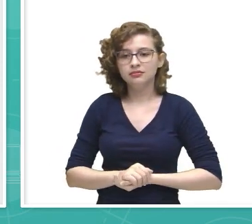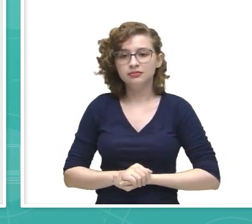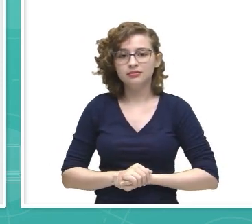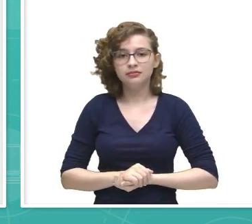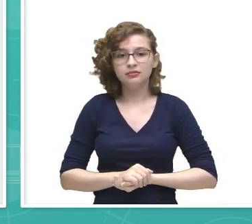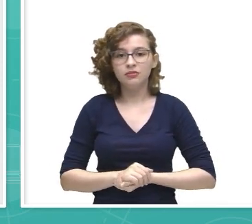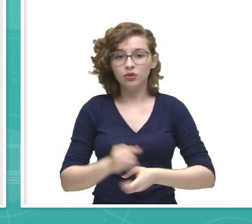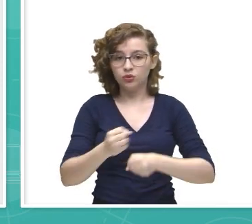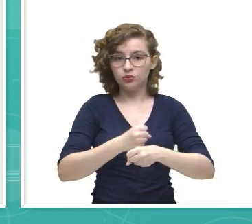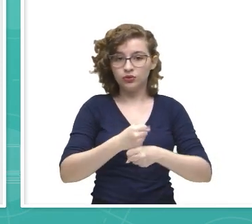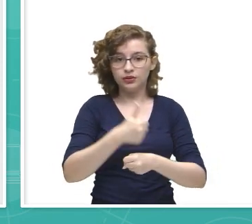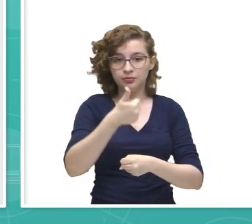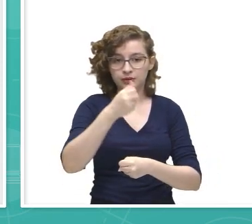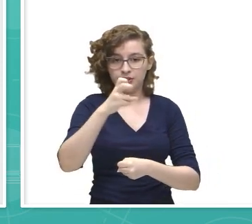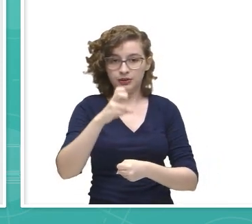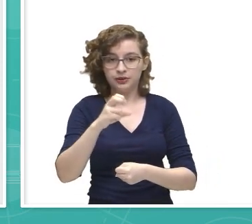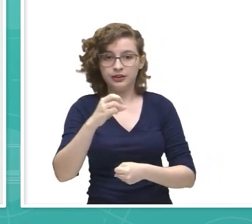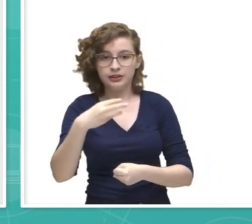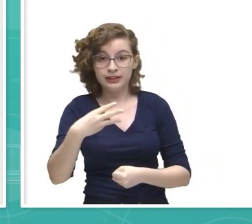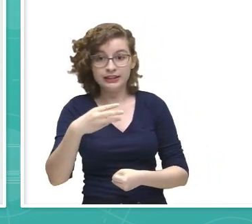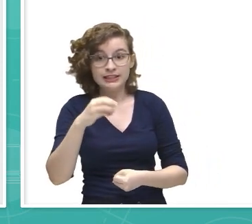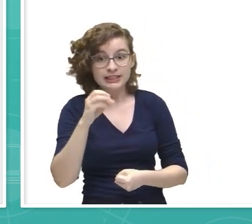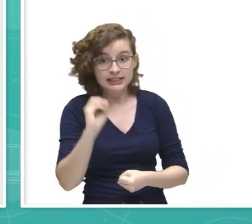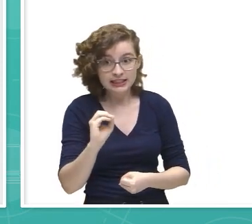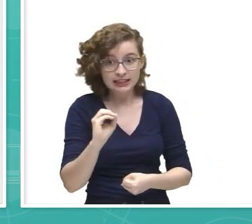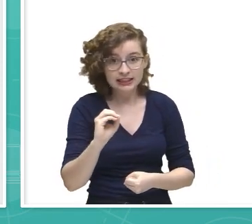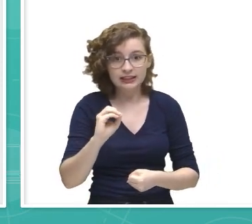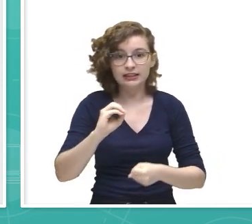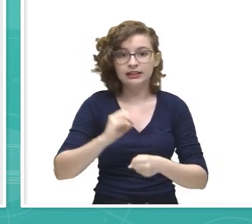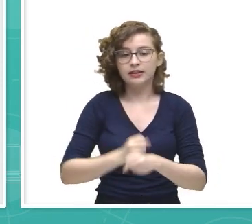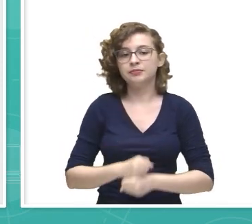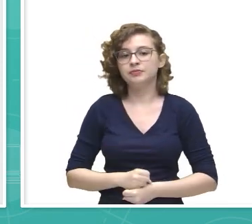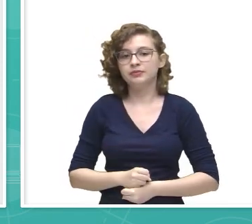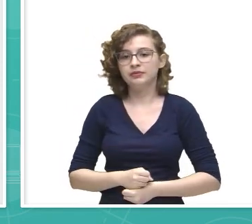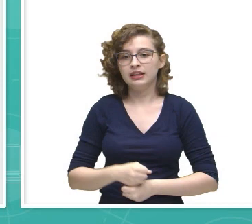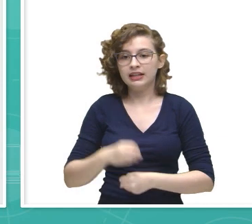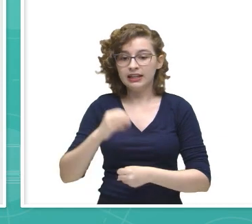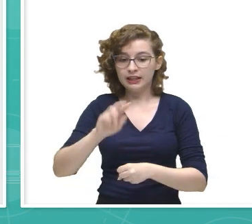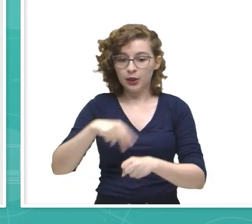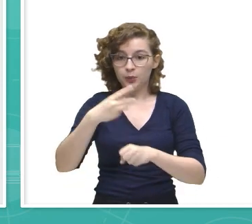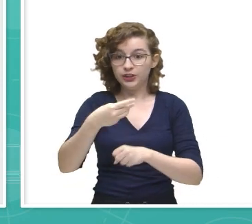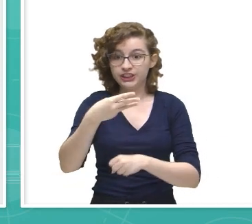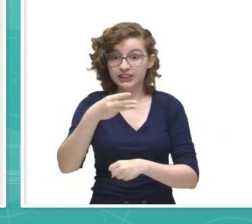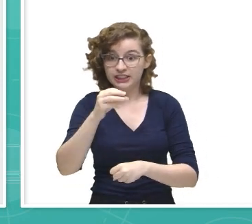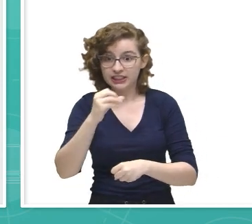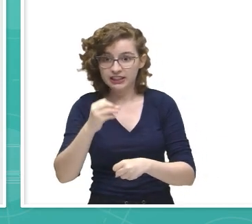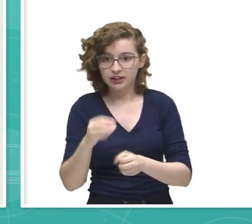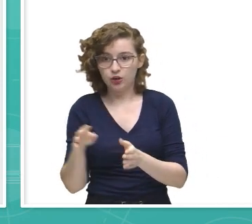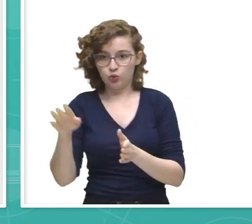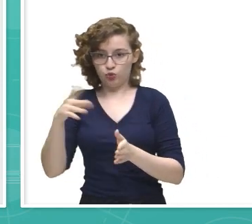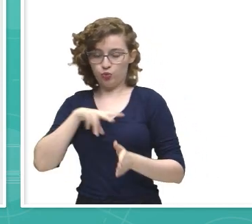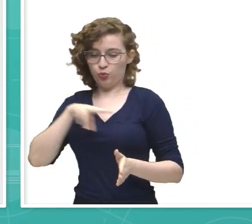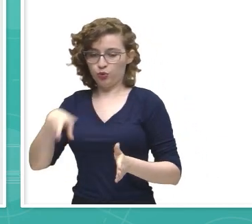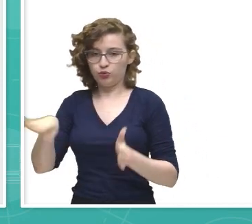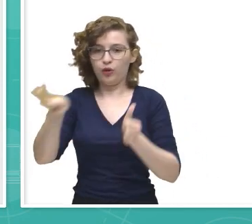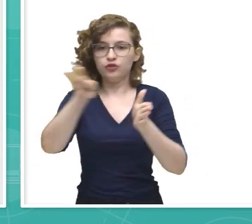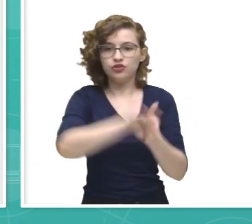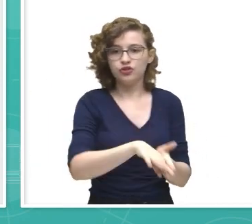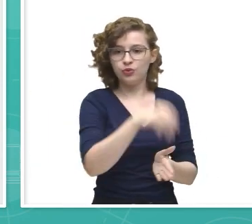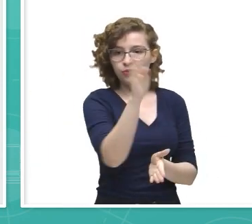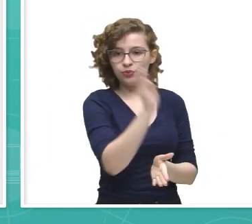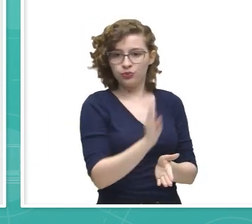No ano de 1530, 30 anos após a chegada dos portugueses no Brasil, lembrando que